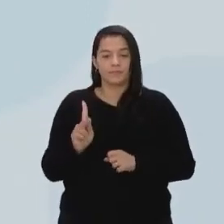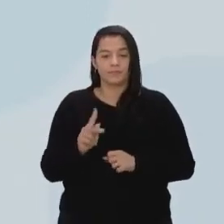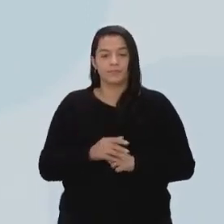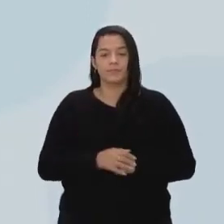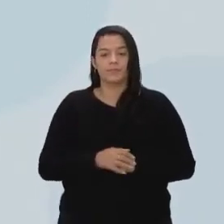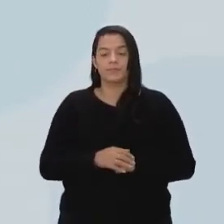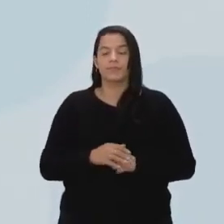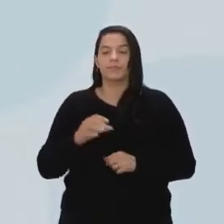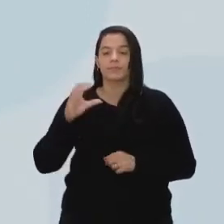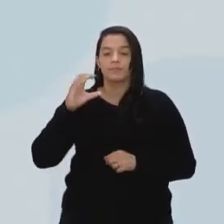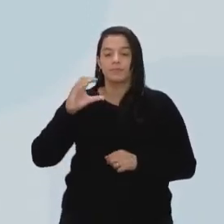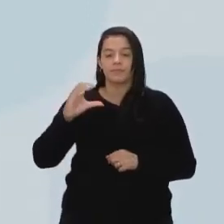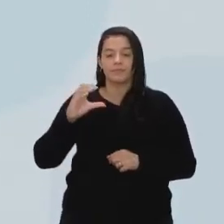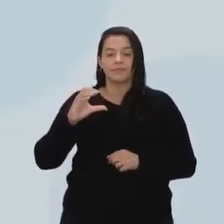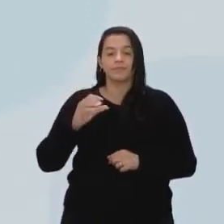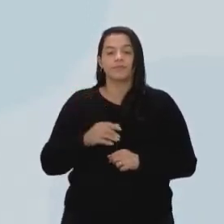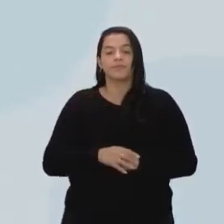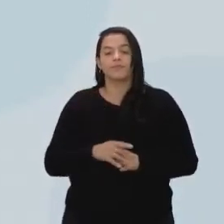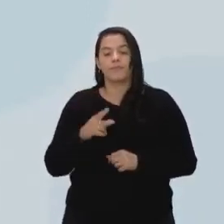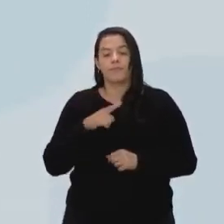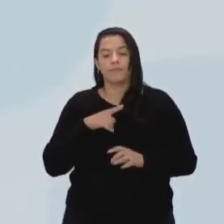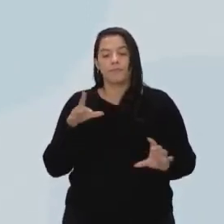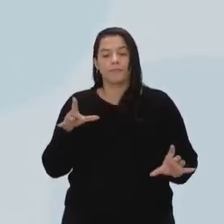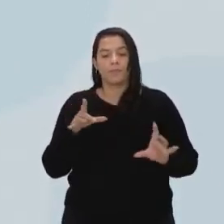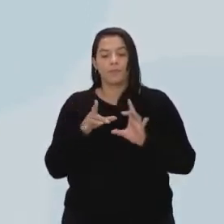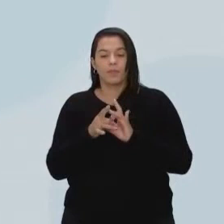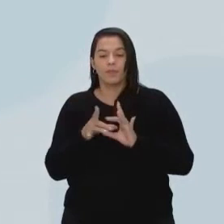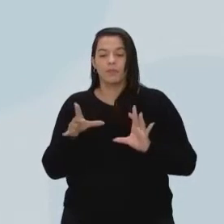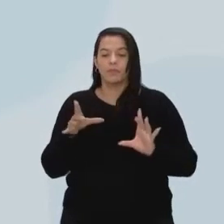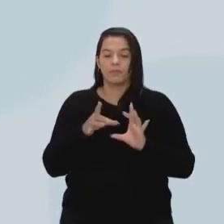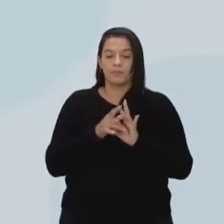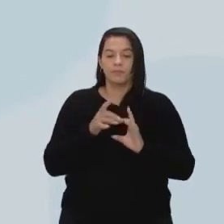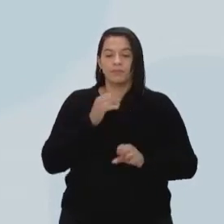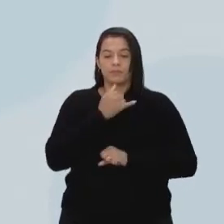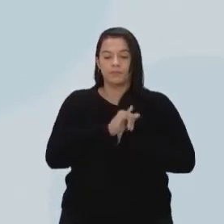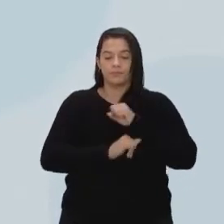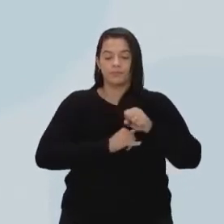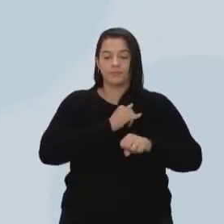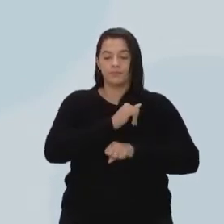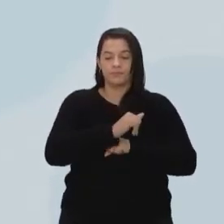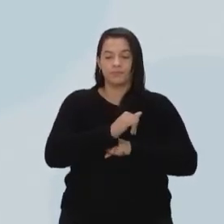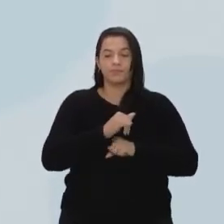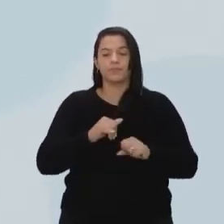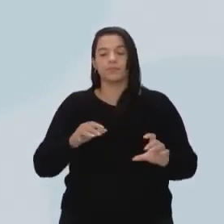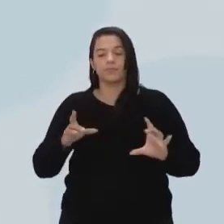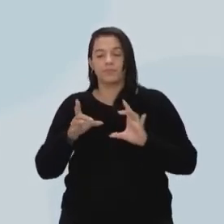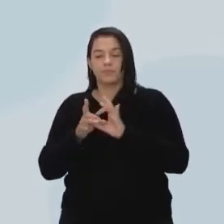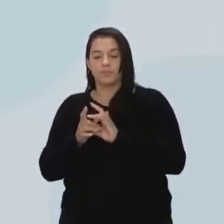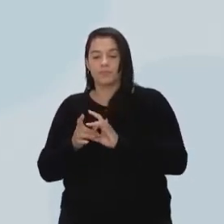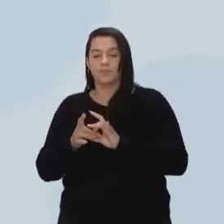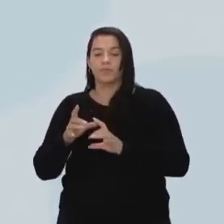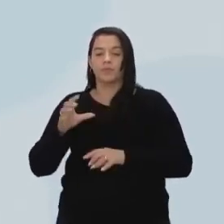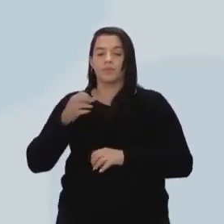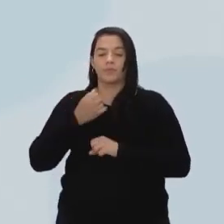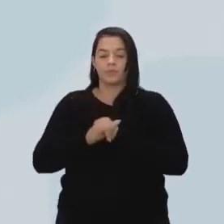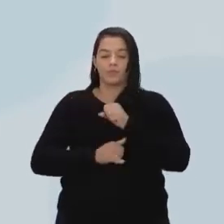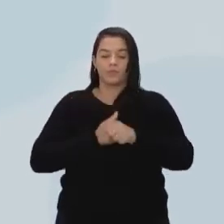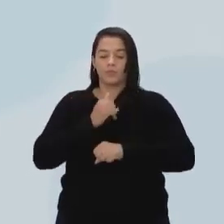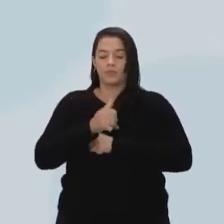A letra C, a gente tem as ligações metálicas entre o átomo de silício e os átomos de